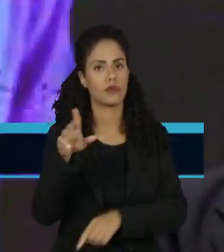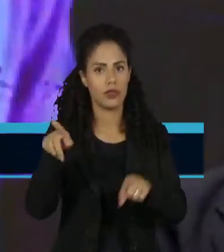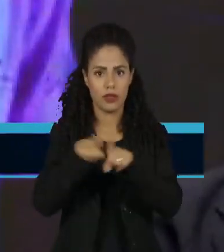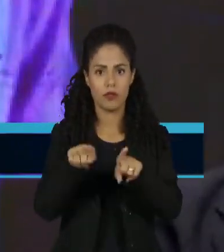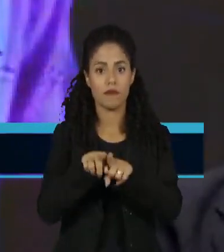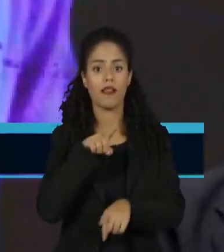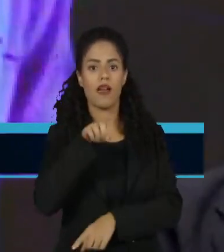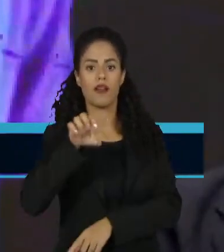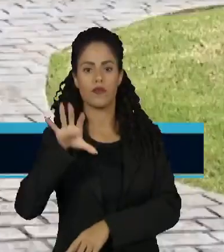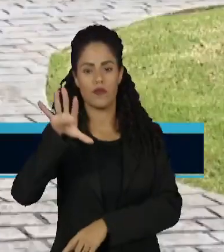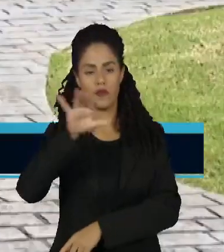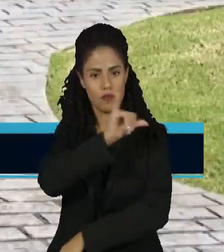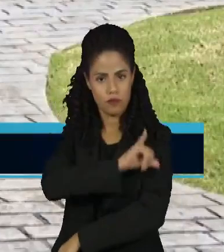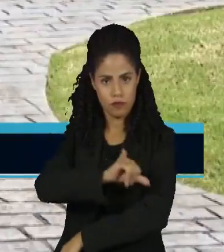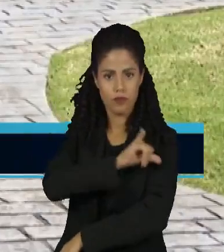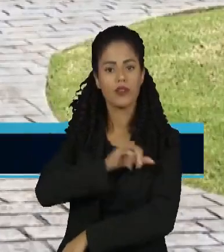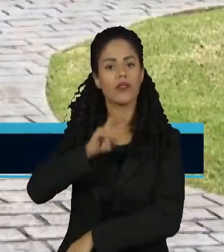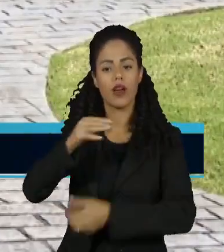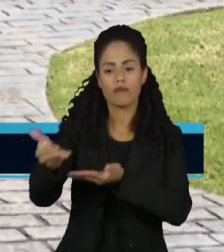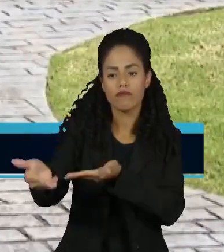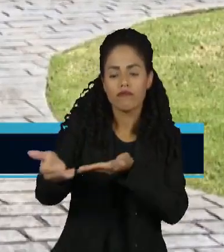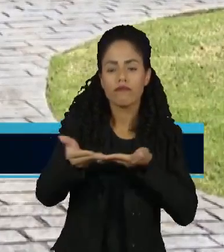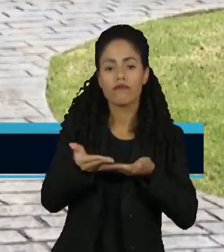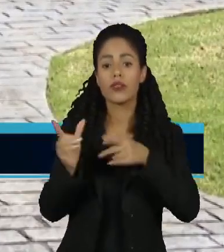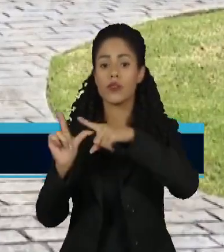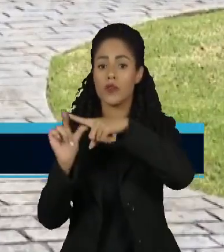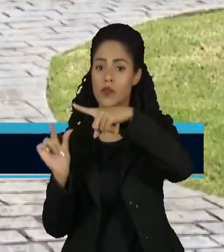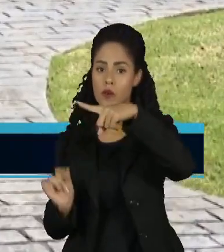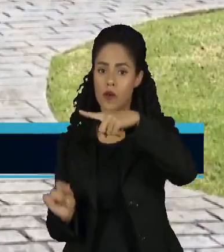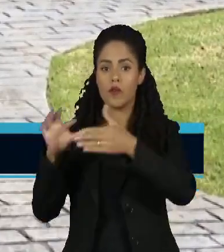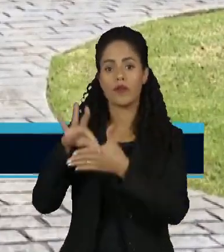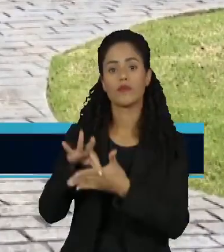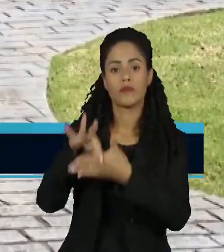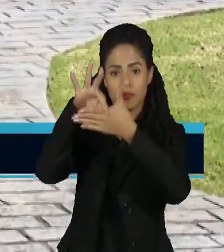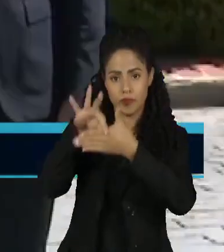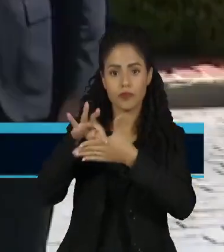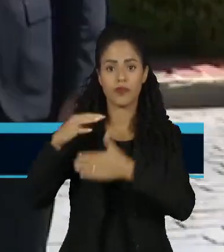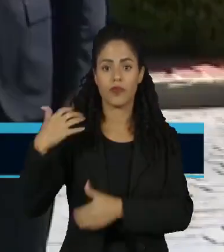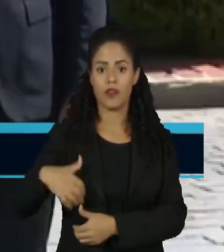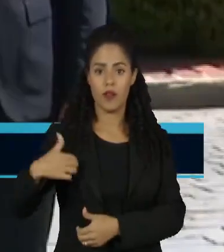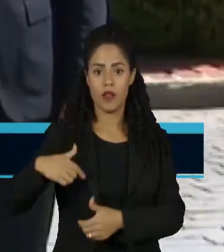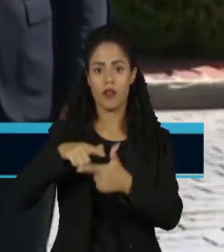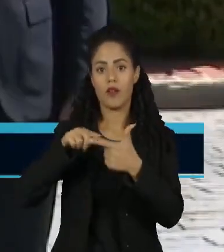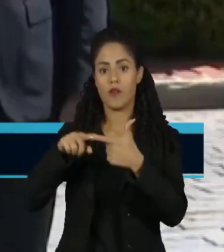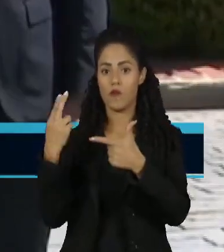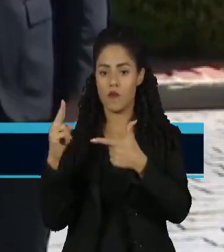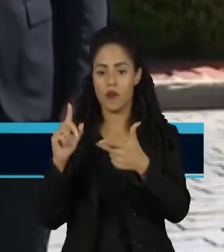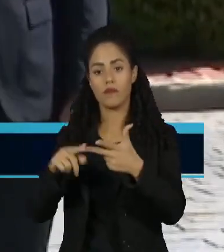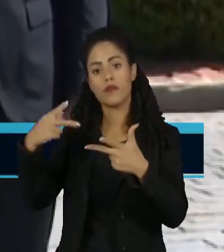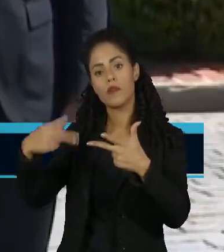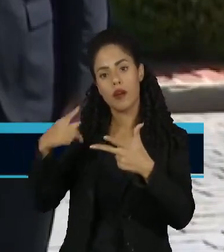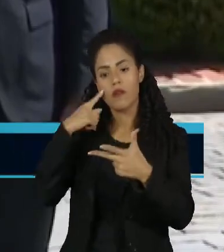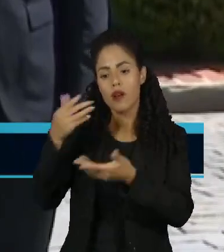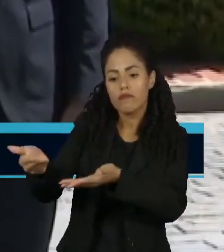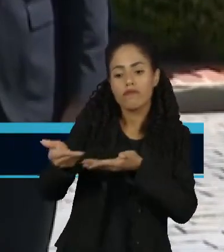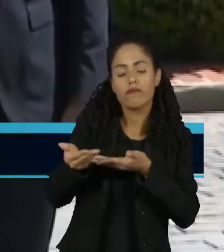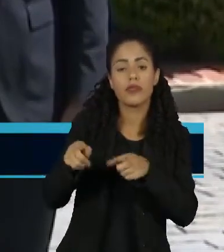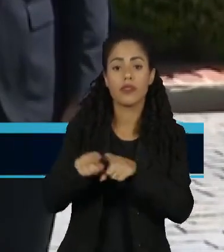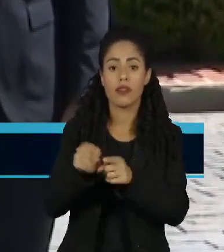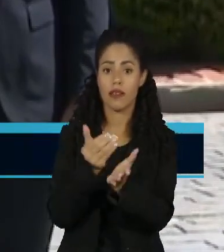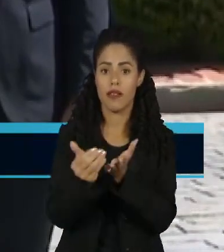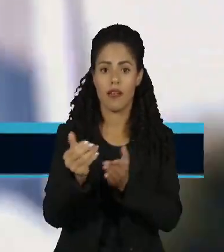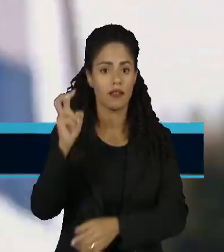Rio de Janeiro e deve receber, na cúpula do Mercosul, os líderes da Argentina, Uruguai e Paraguai, país que a partir